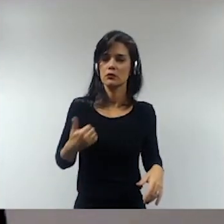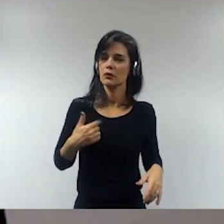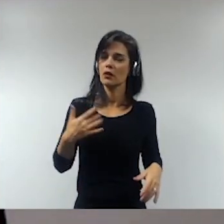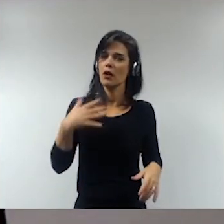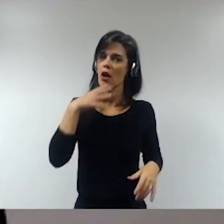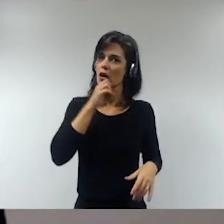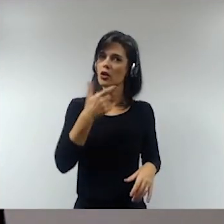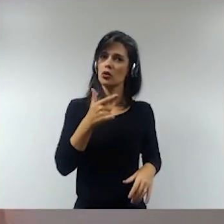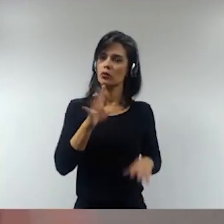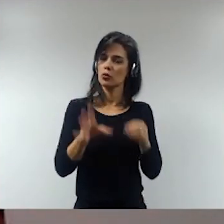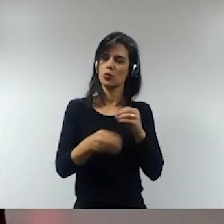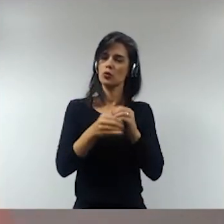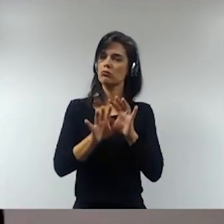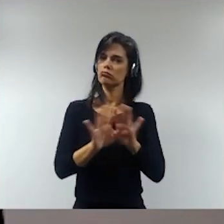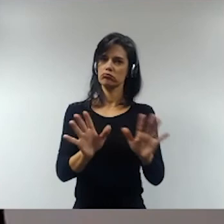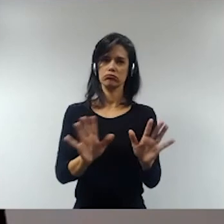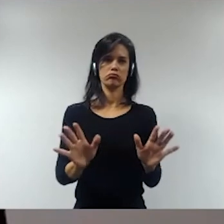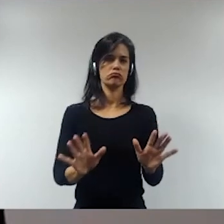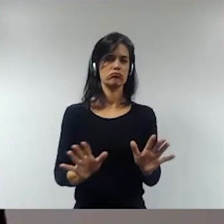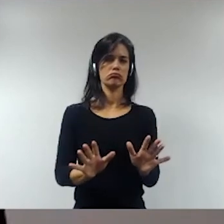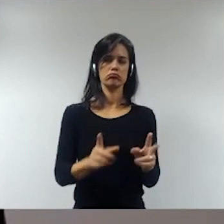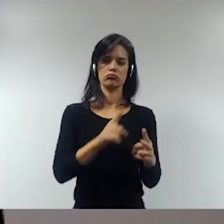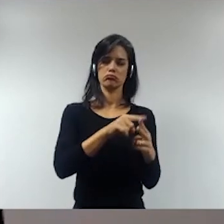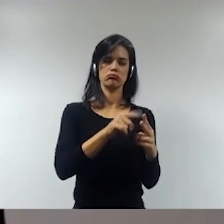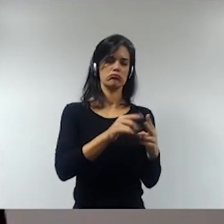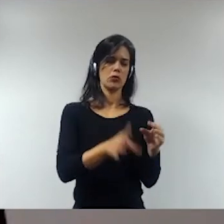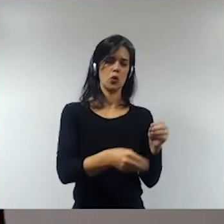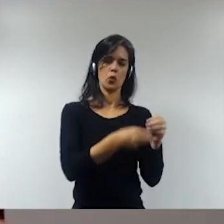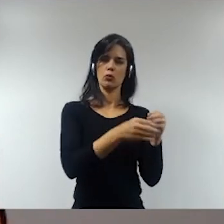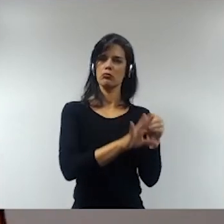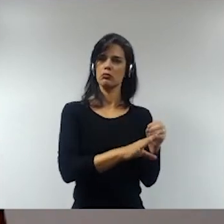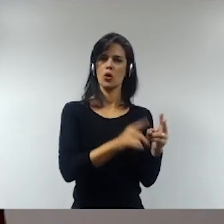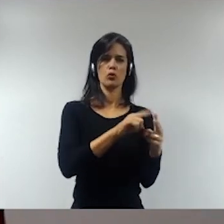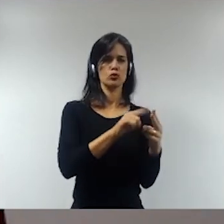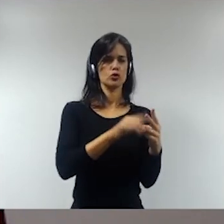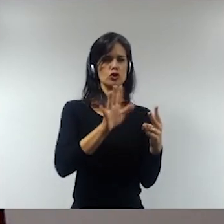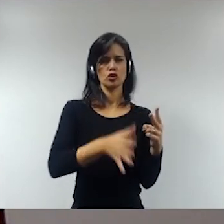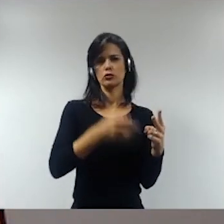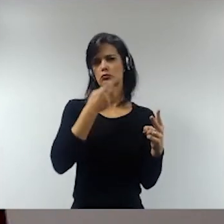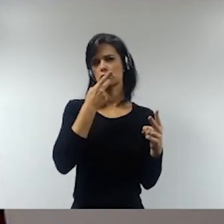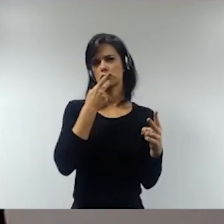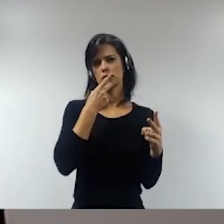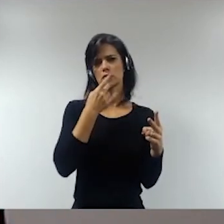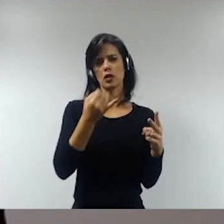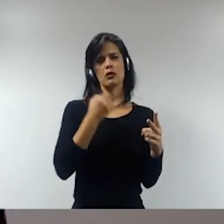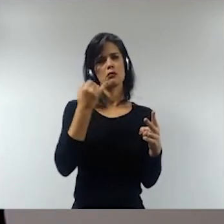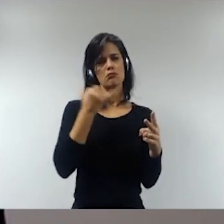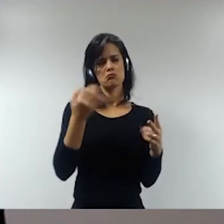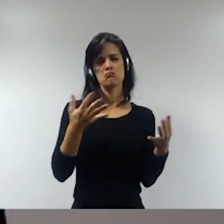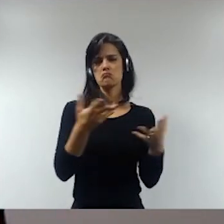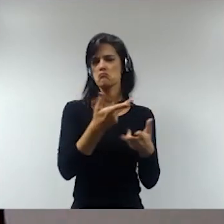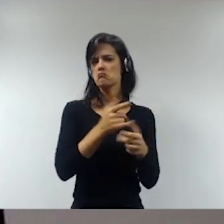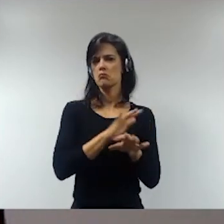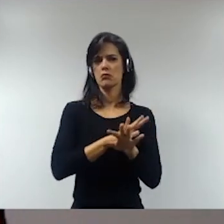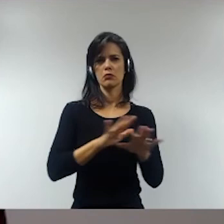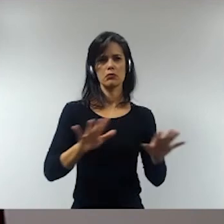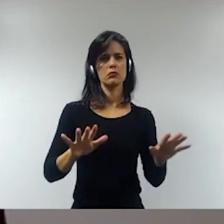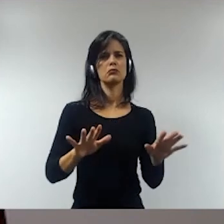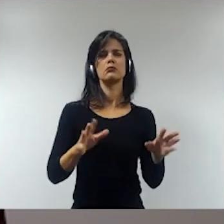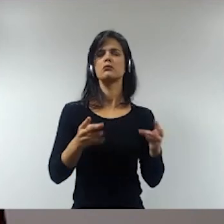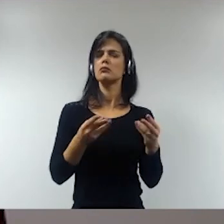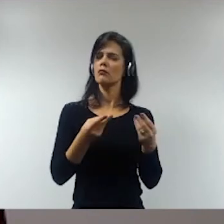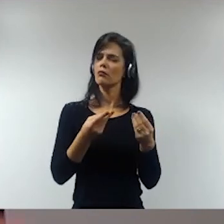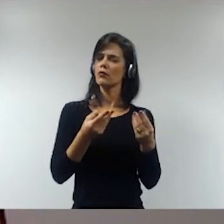que acrescentar. Doutor Bruno e doutor Éric fizeram considerações muito pertinentes, muito